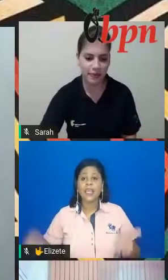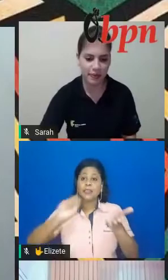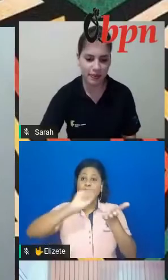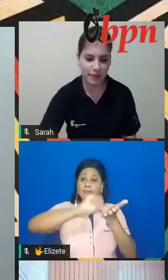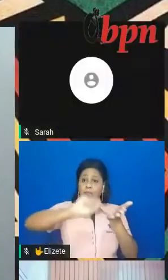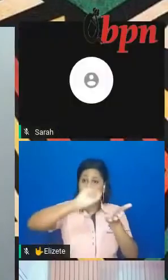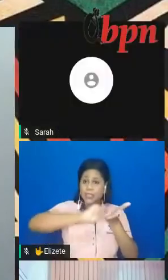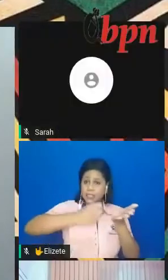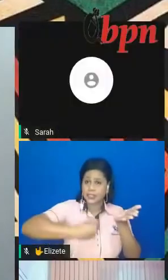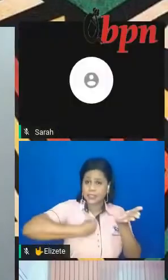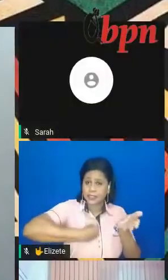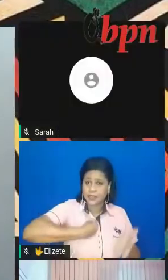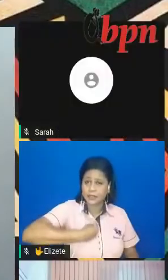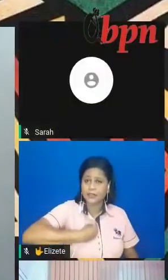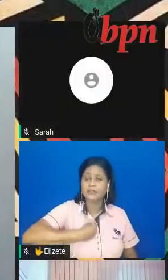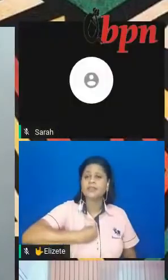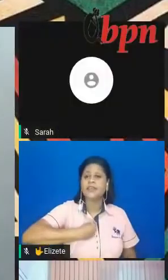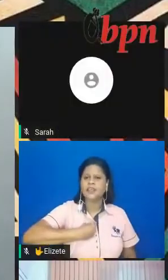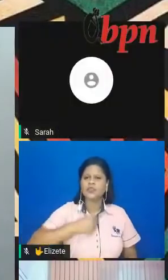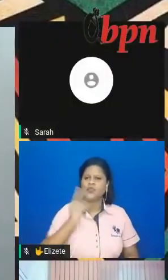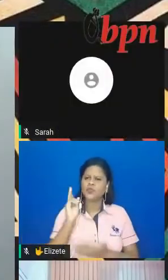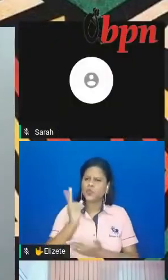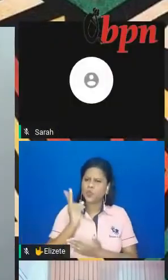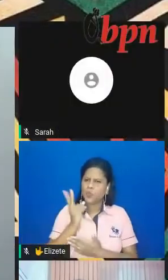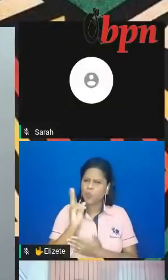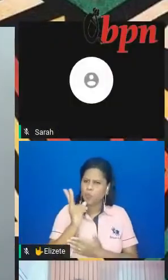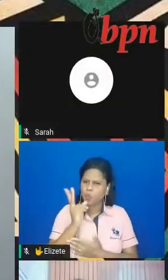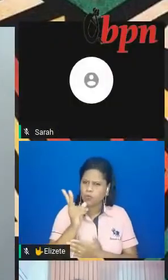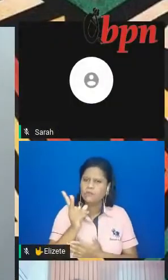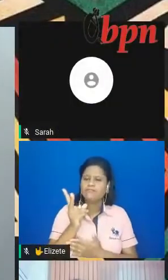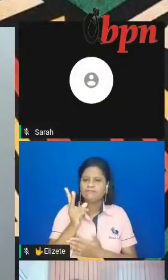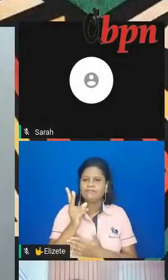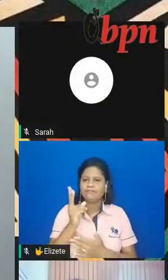voltando ou continuando a escrevivência,